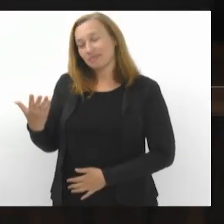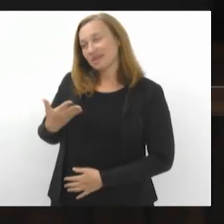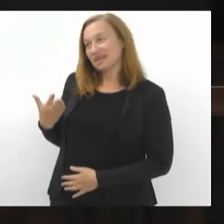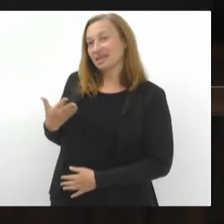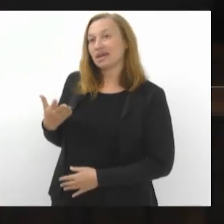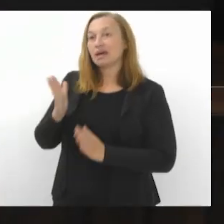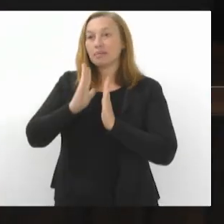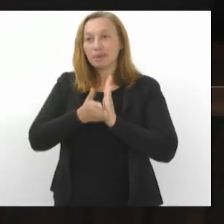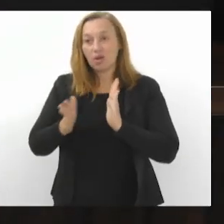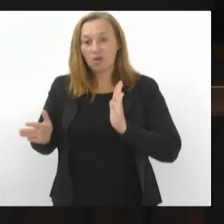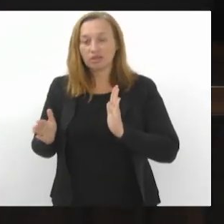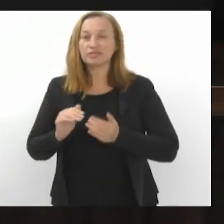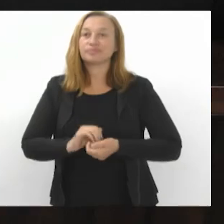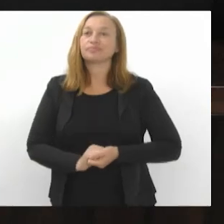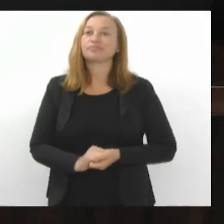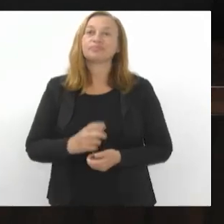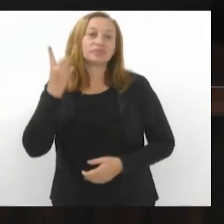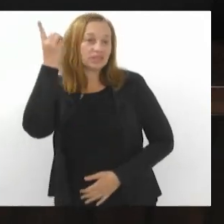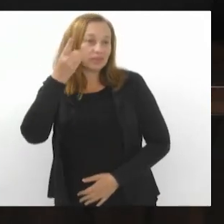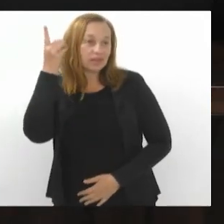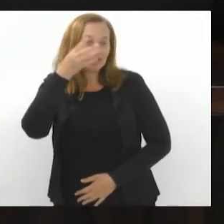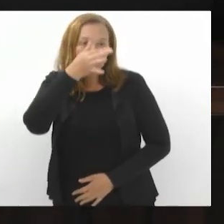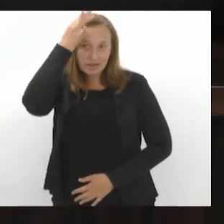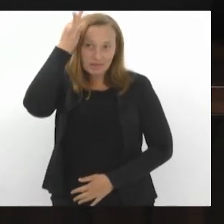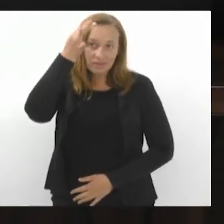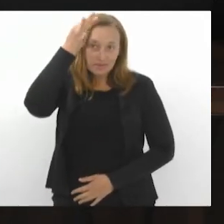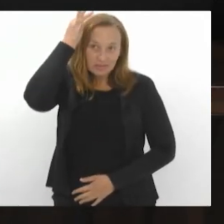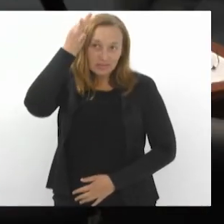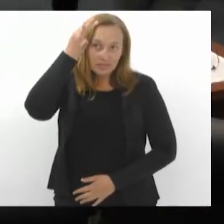Pela Deputado ordem, presidente. Flávio Serafini, por favor.